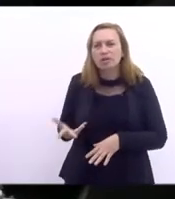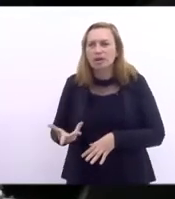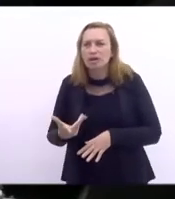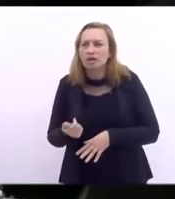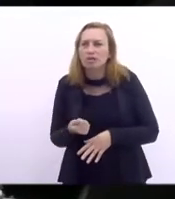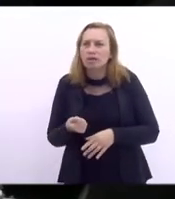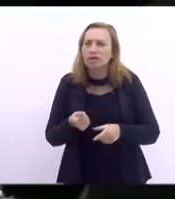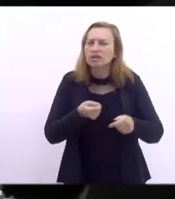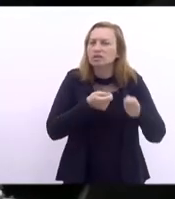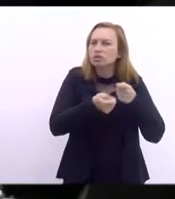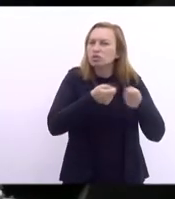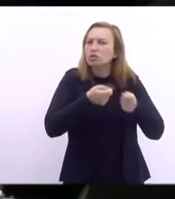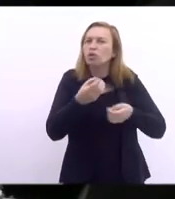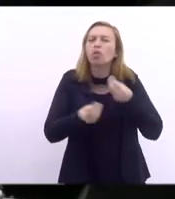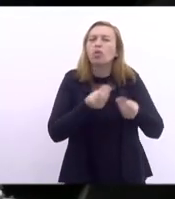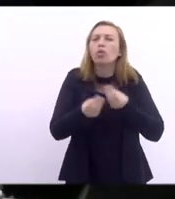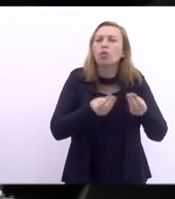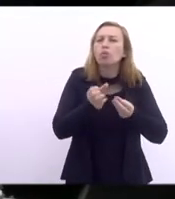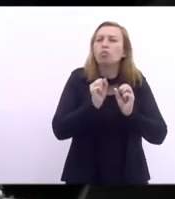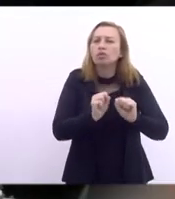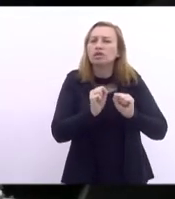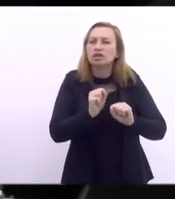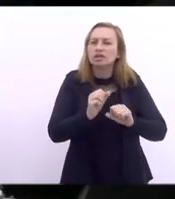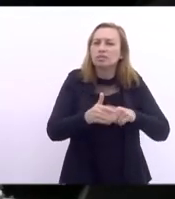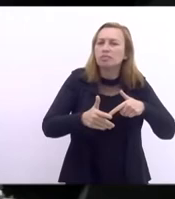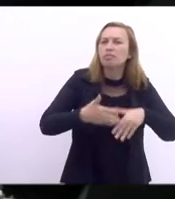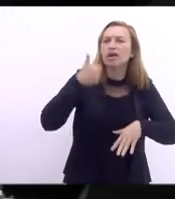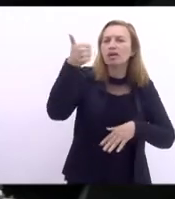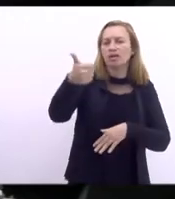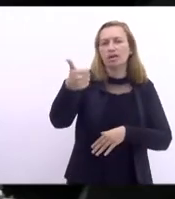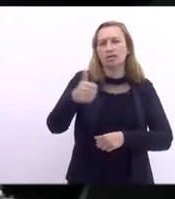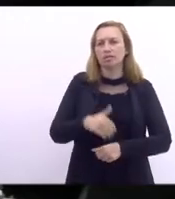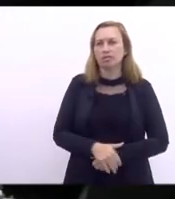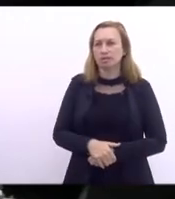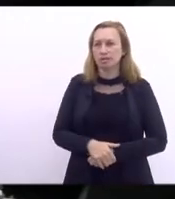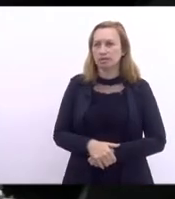eficácia dos controles de que maneira eles poderão ser mais eficazes